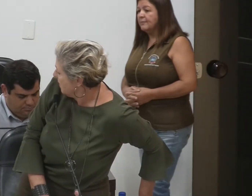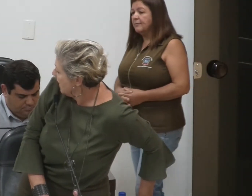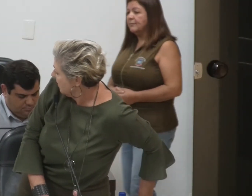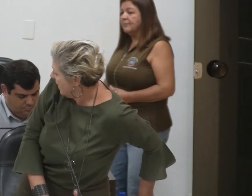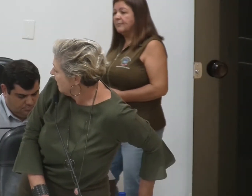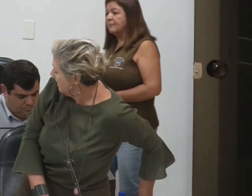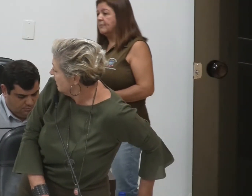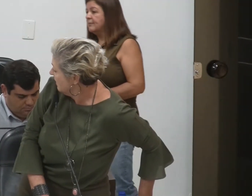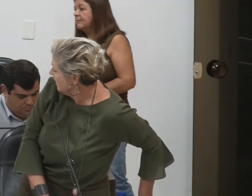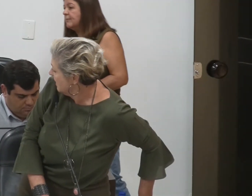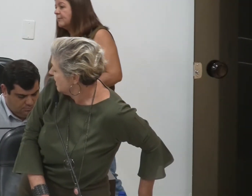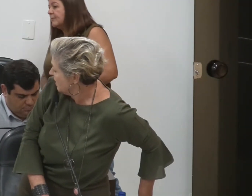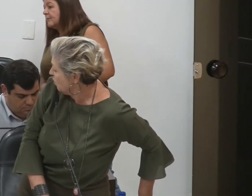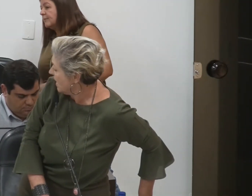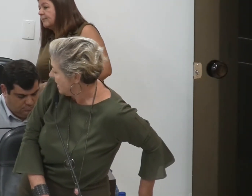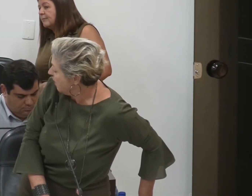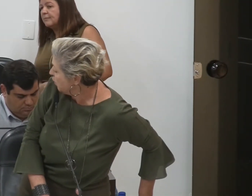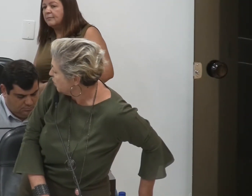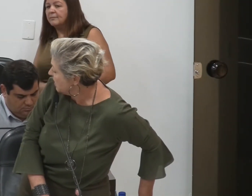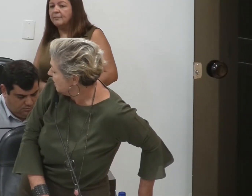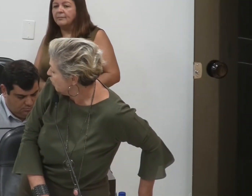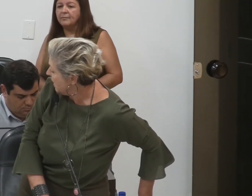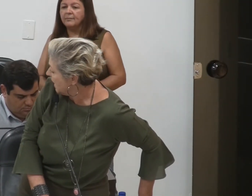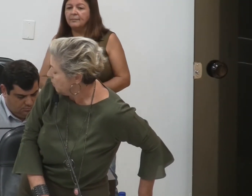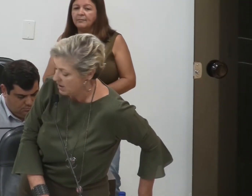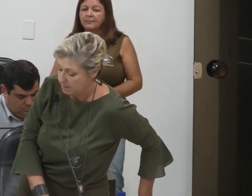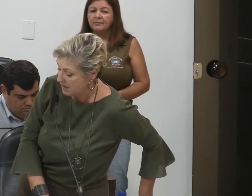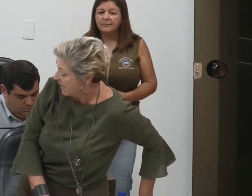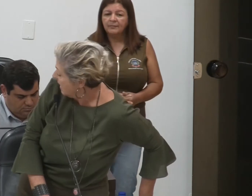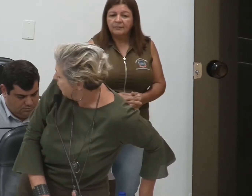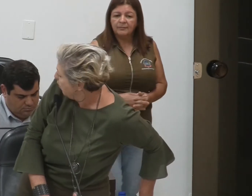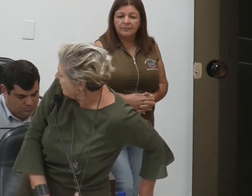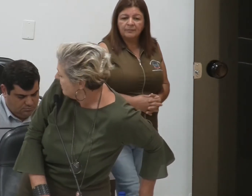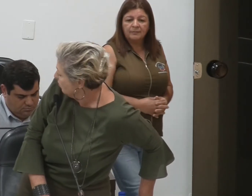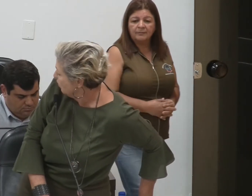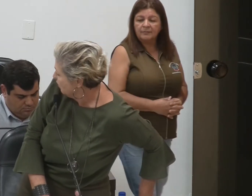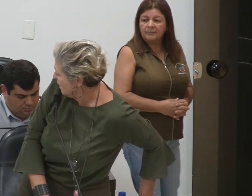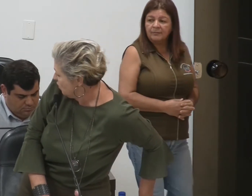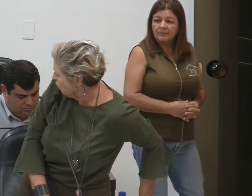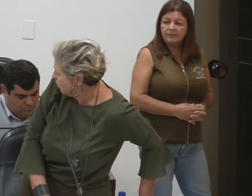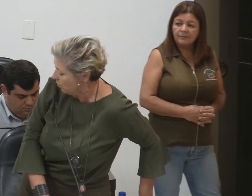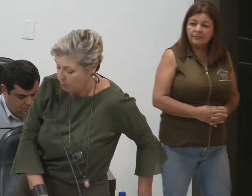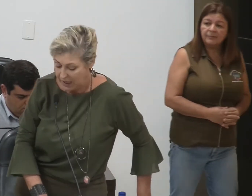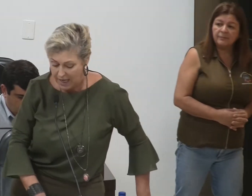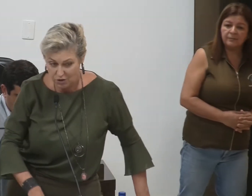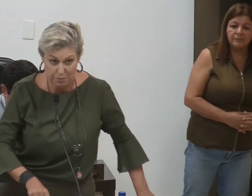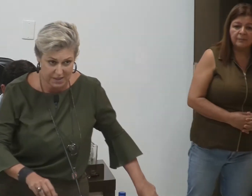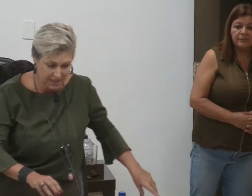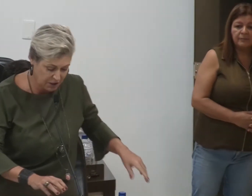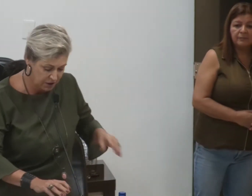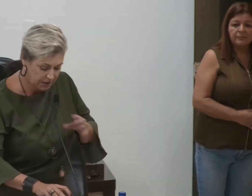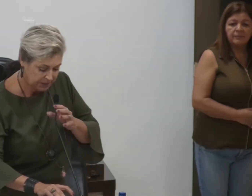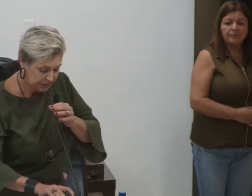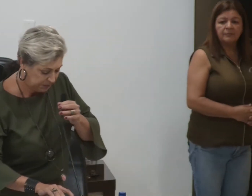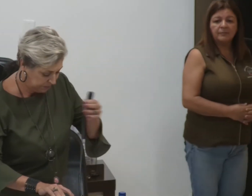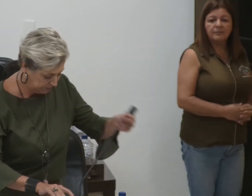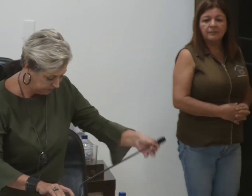informações também até antes, o mais rápido possível, para que possa passar à população do Novo Horizonte. Muito obrigado, senhor